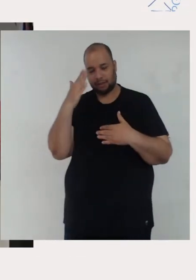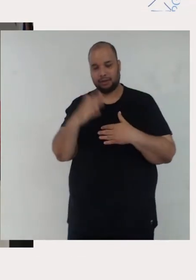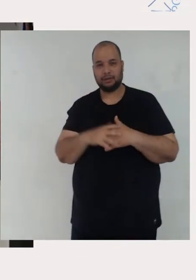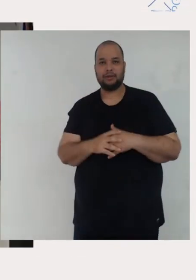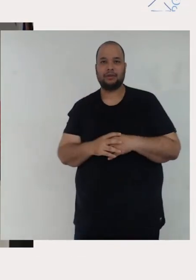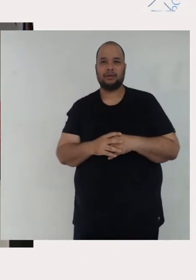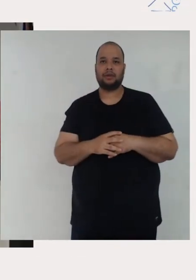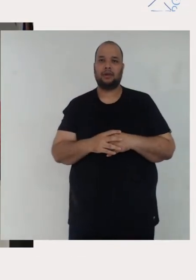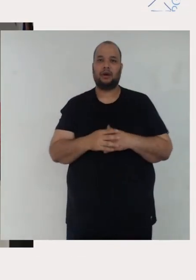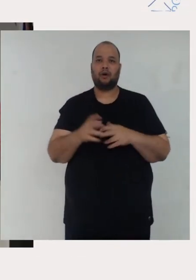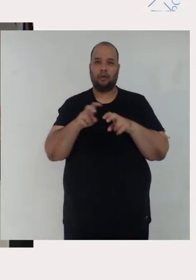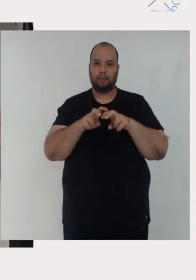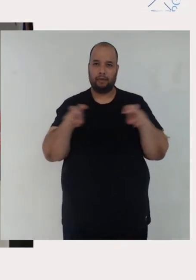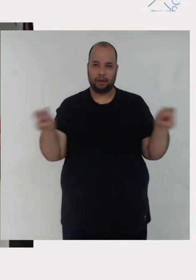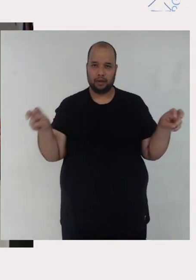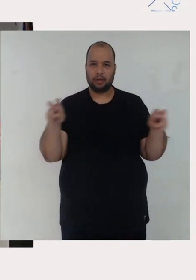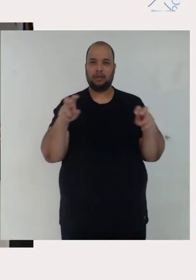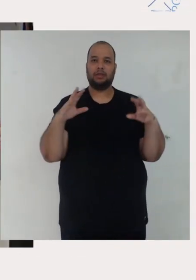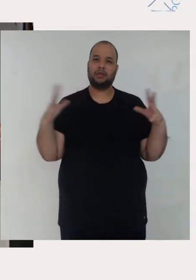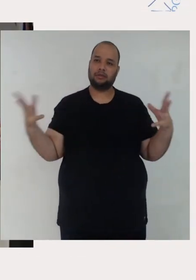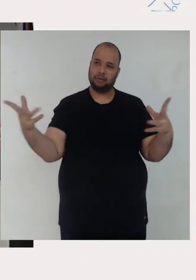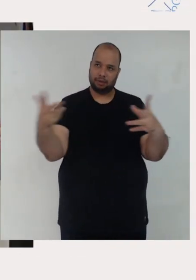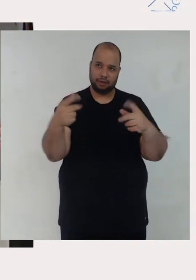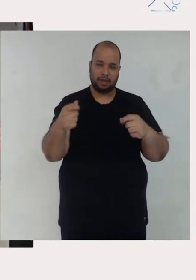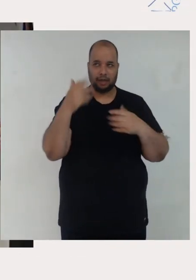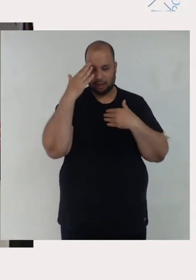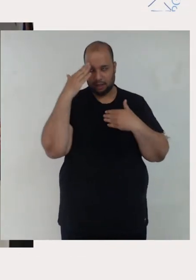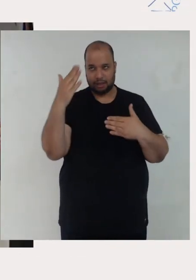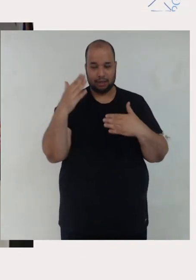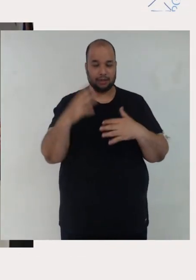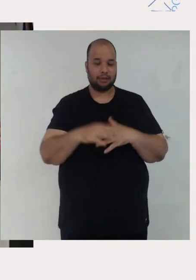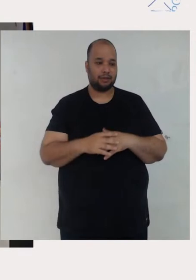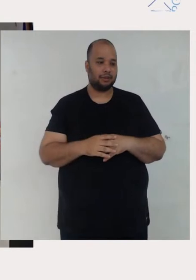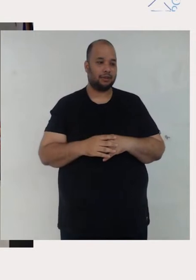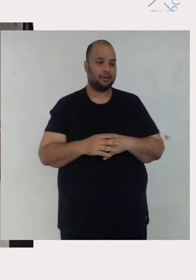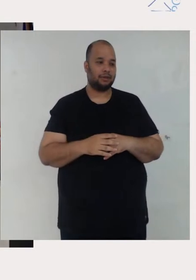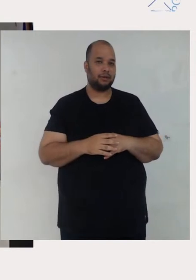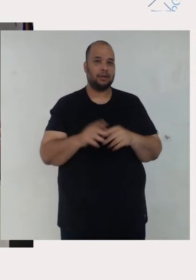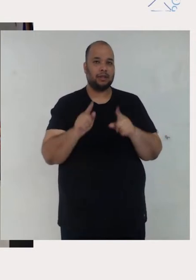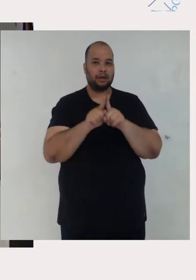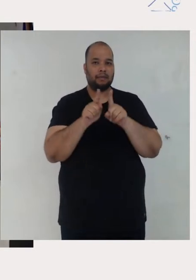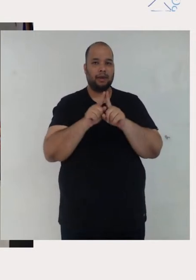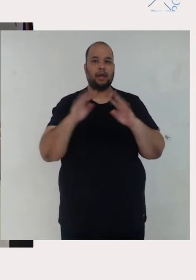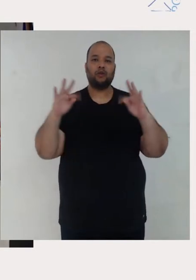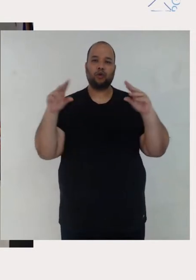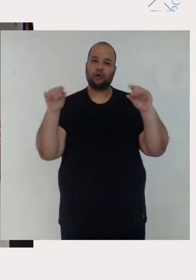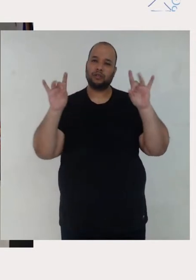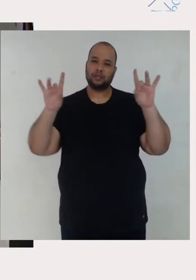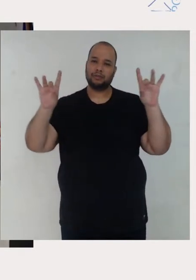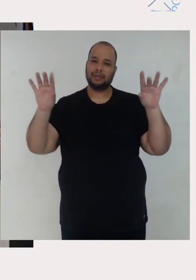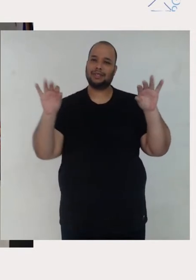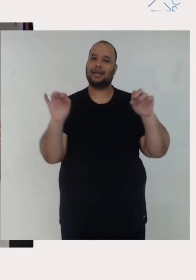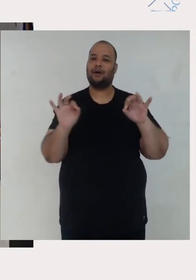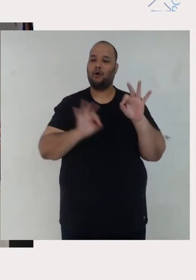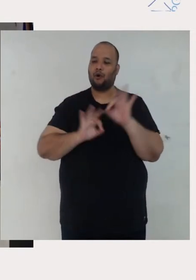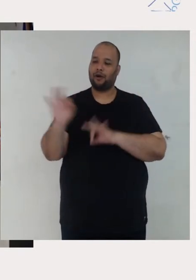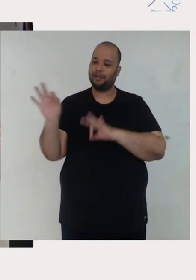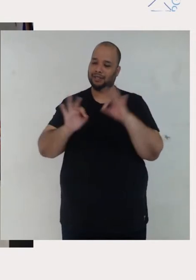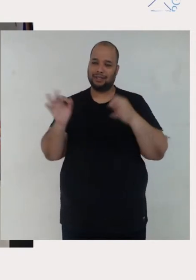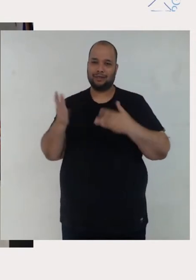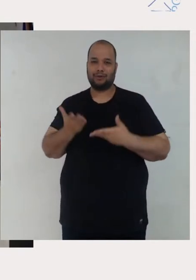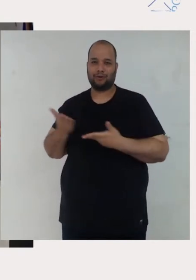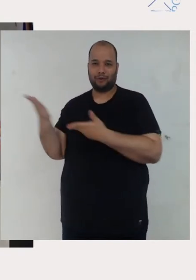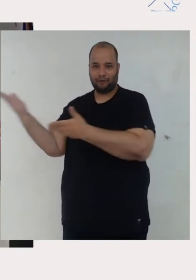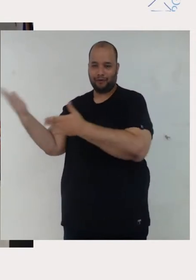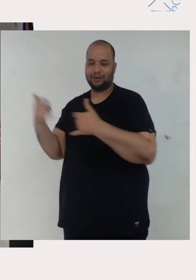vez ao público e à mesa aqui e agradeço de modo muito especial aos organizadores pelo convite.